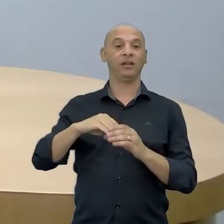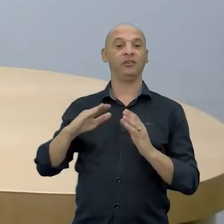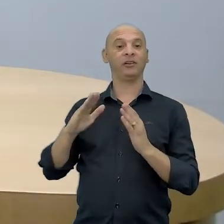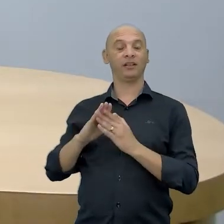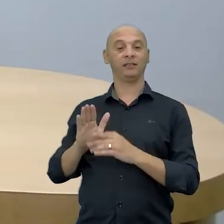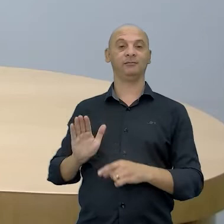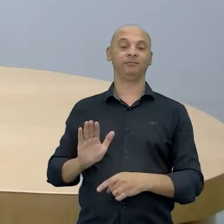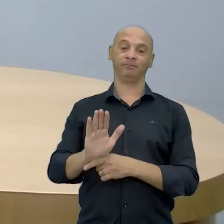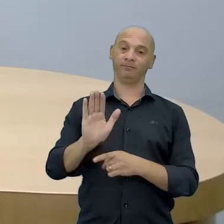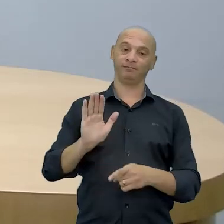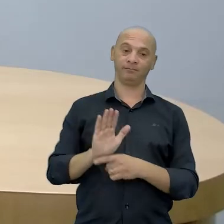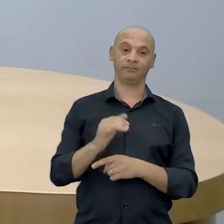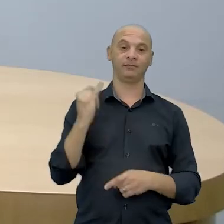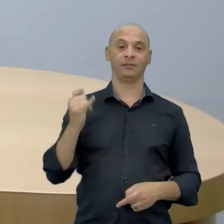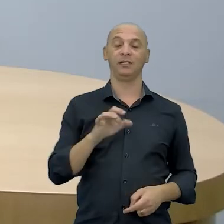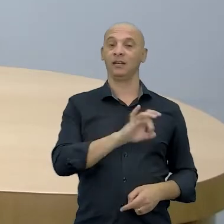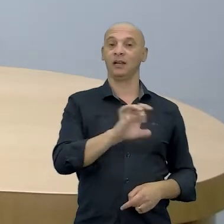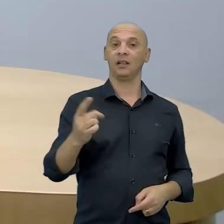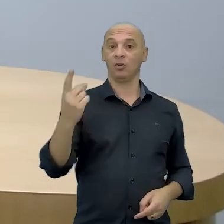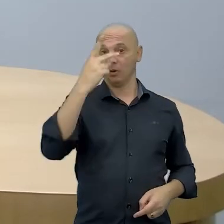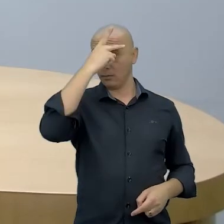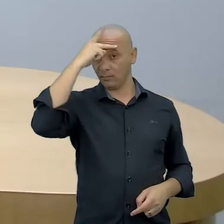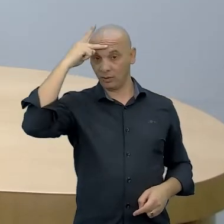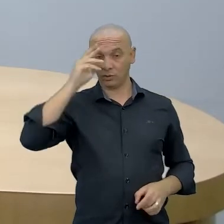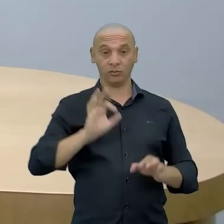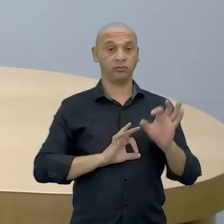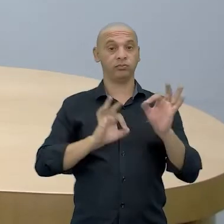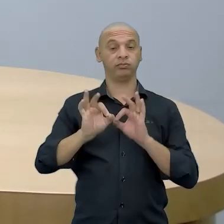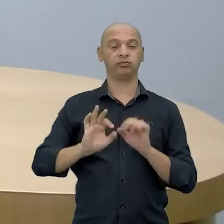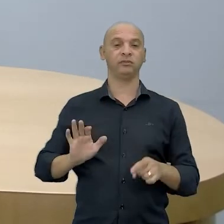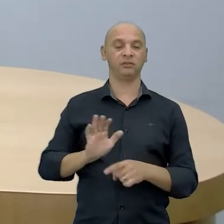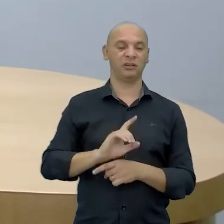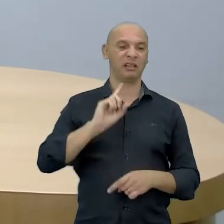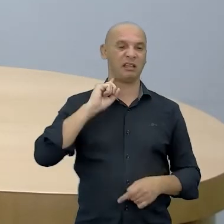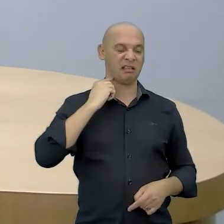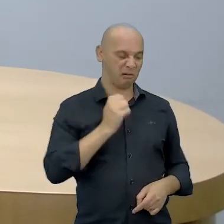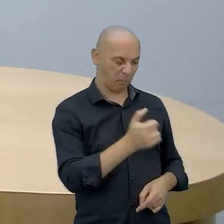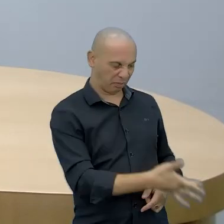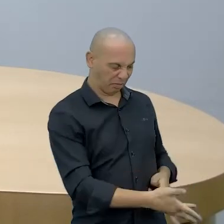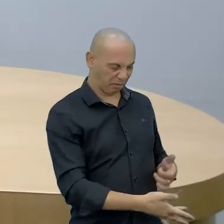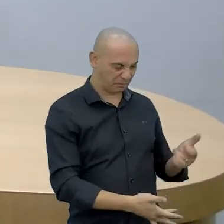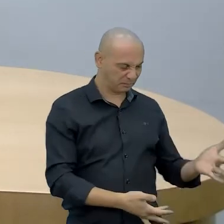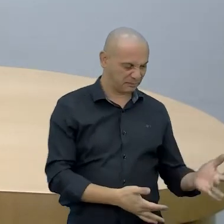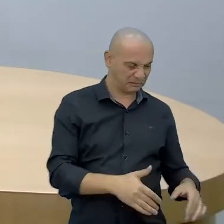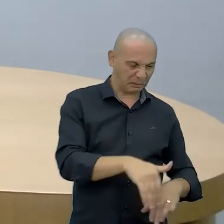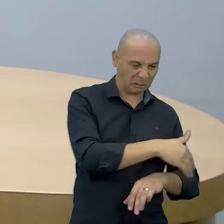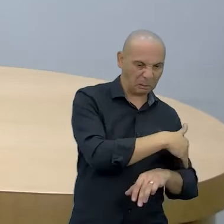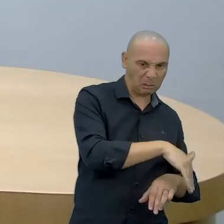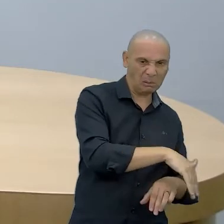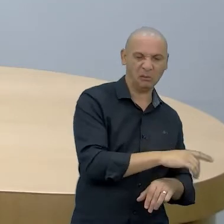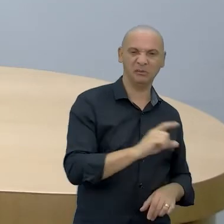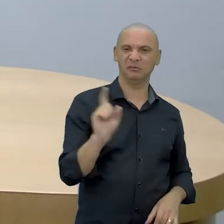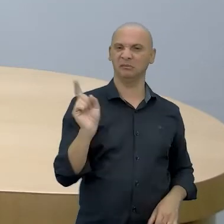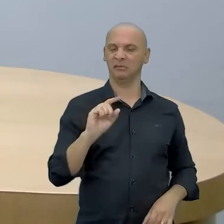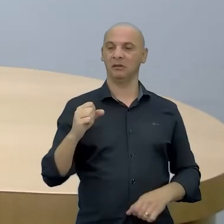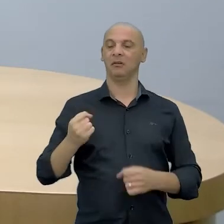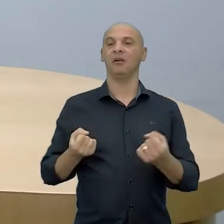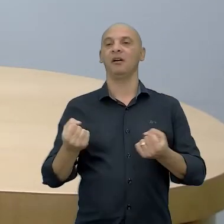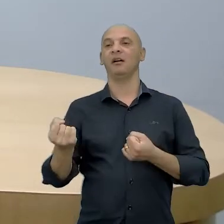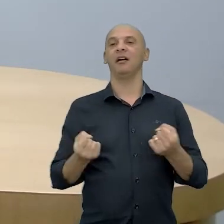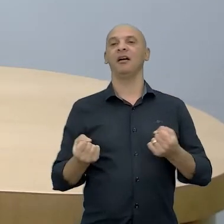a sociedade. Se cada um fizer a sua parte, né, deixar de jogar um lixo na rua, né, da janela do carro,